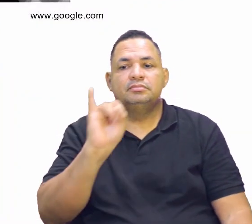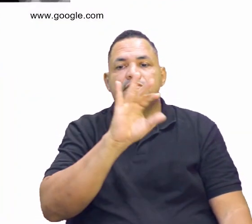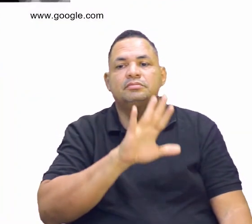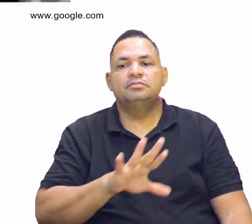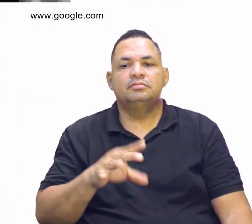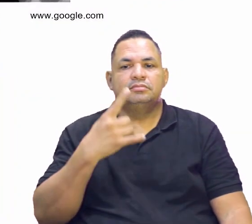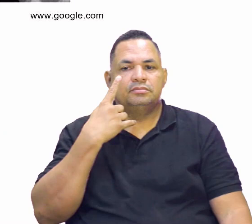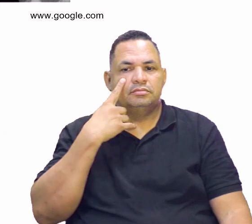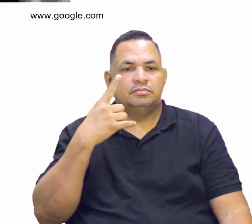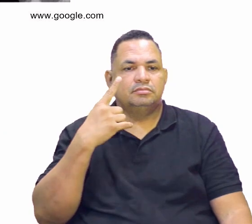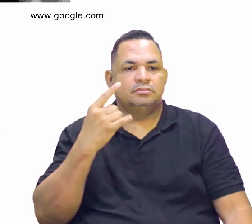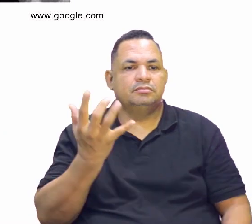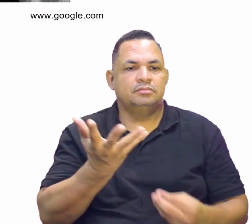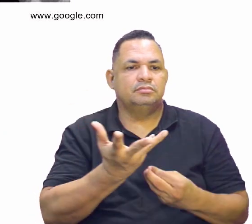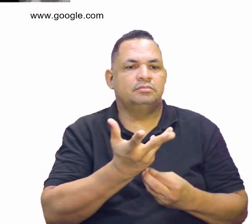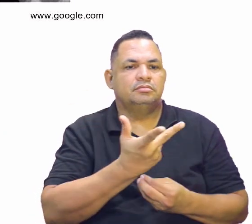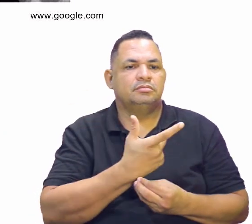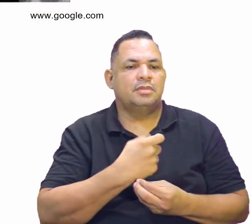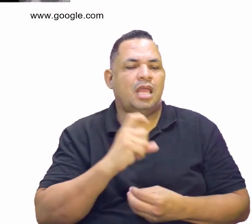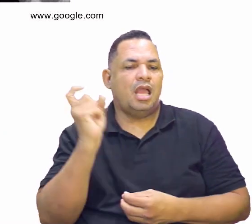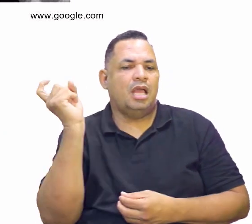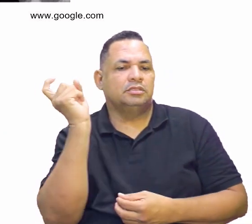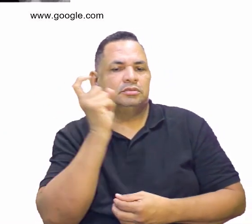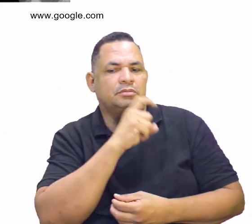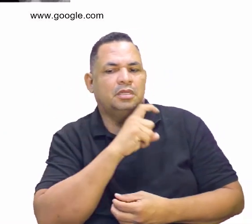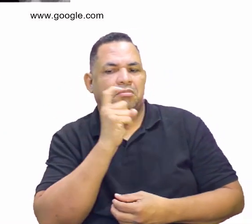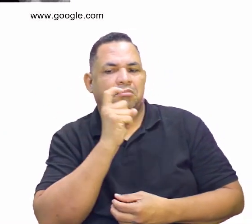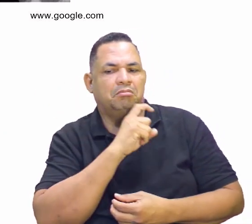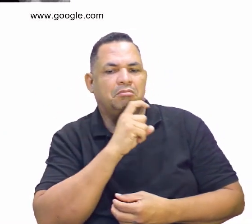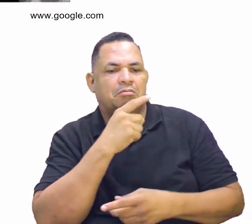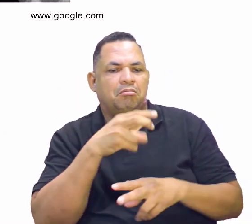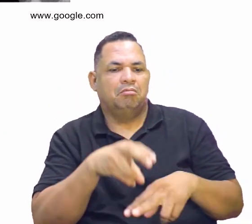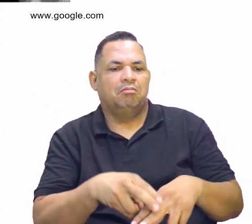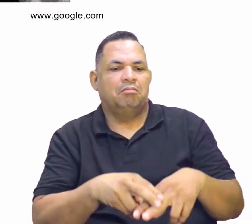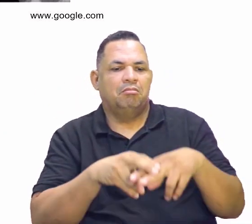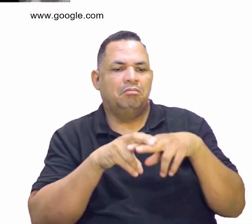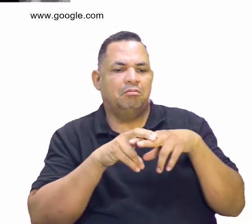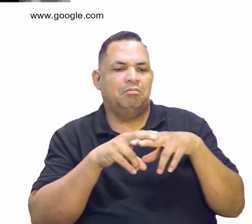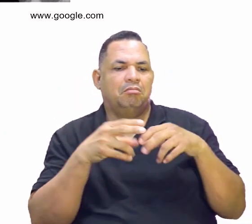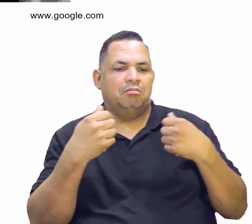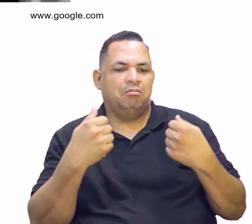imagens, a arte é uma mentira e por isso